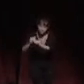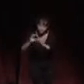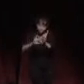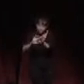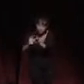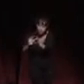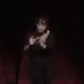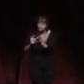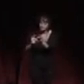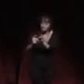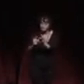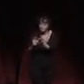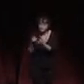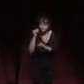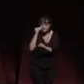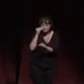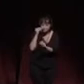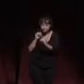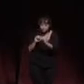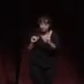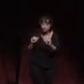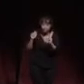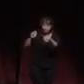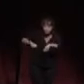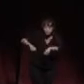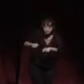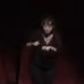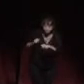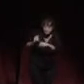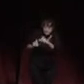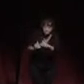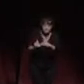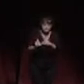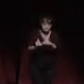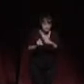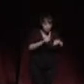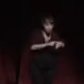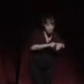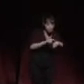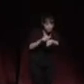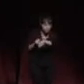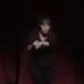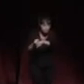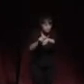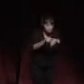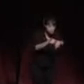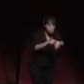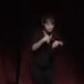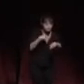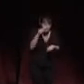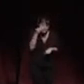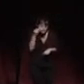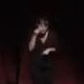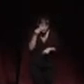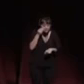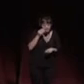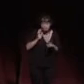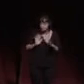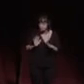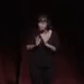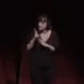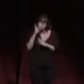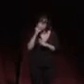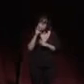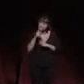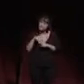ver se ali tem alguma potência. Vou testando as coisas e, em determinado ponto, é